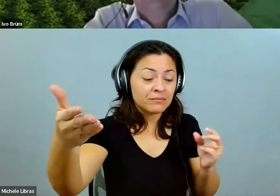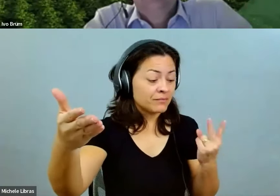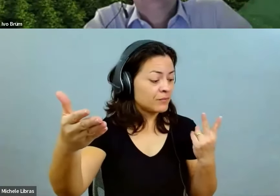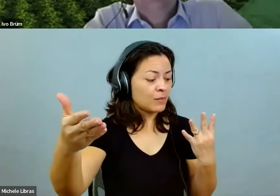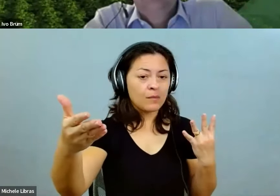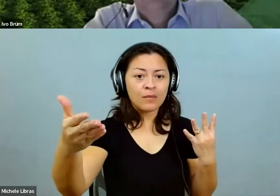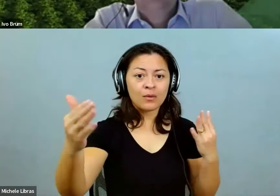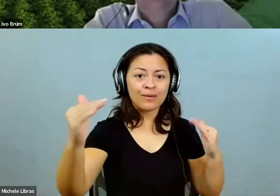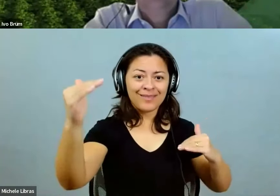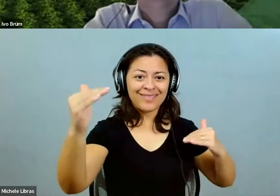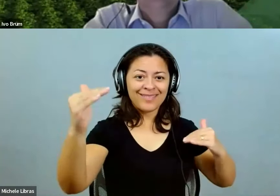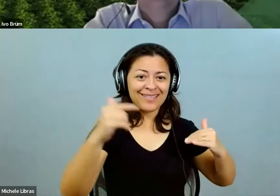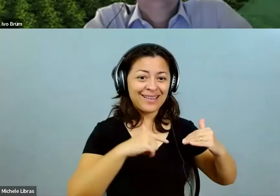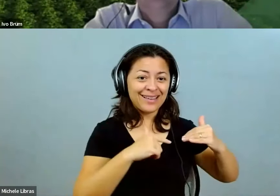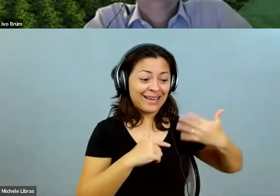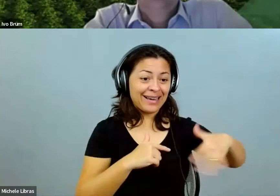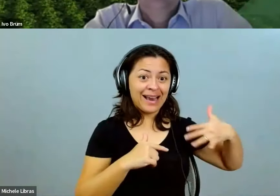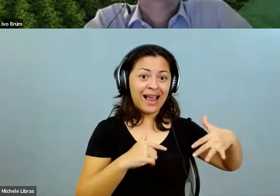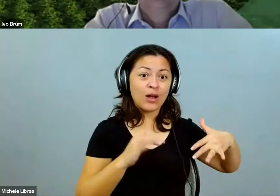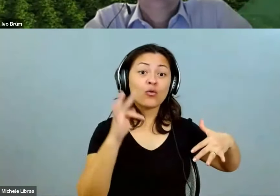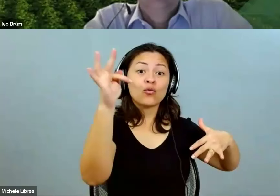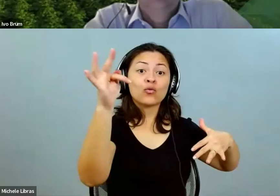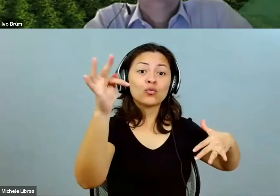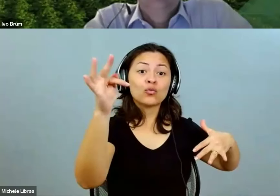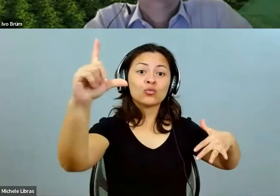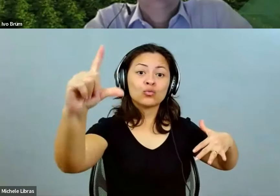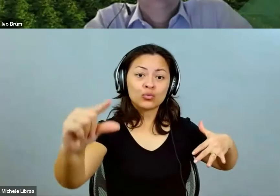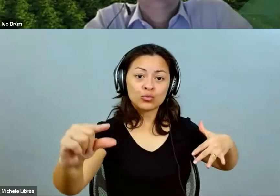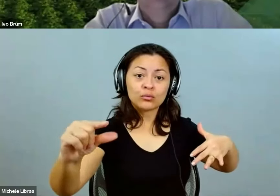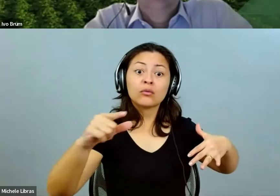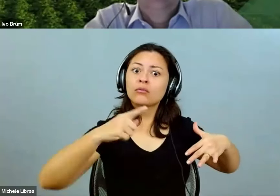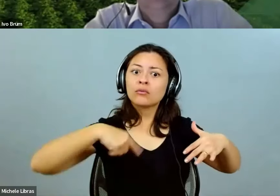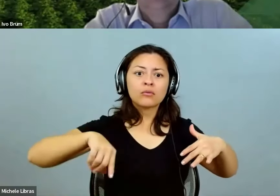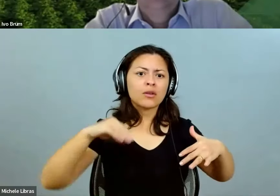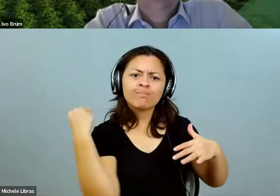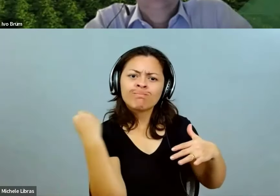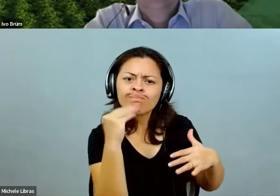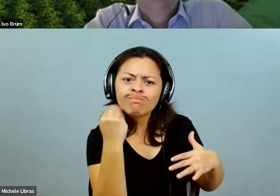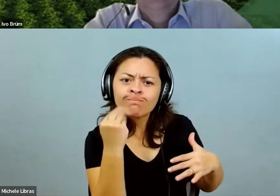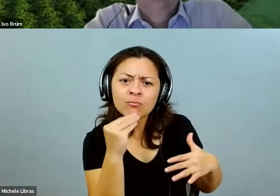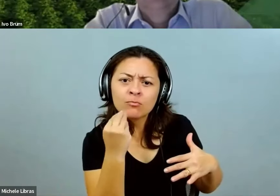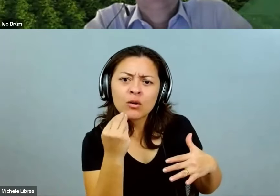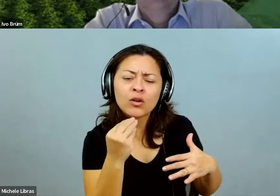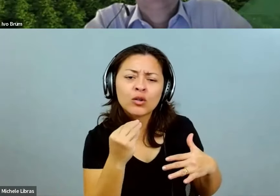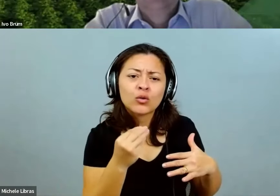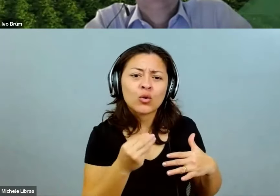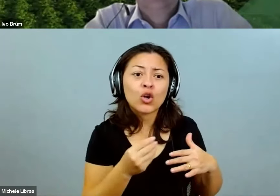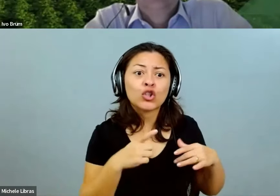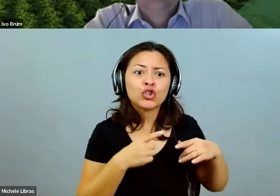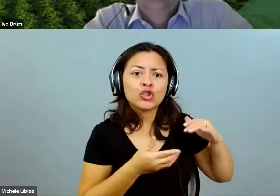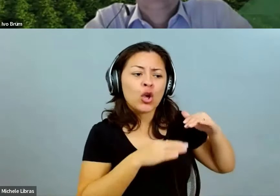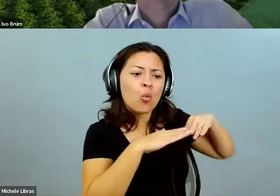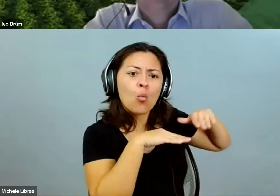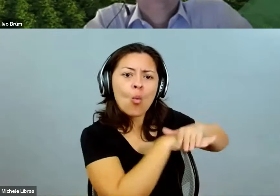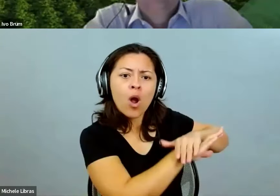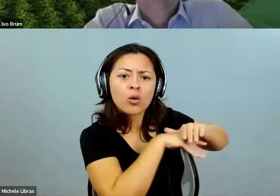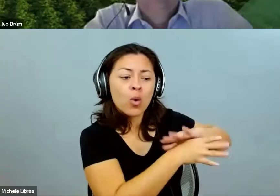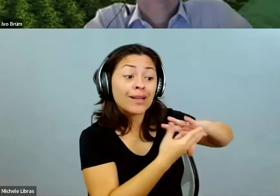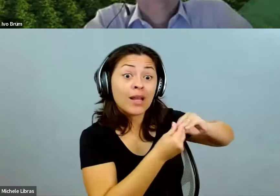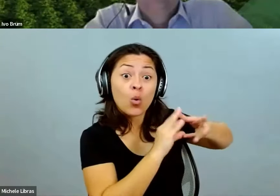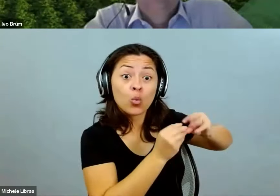a gente Aproveitou a a oportunidade de evoluir nas vendas liquidamos praticamente as vendas do saldo de stó da safra velha e chegamos